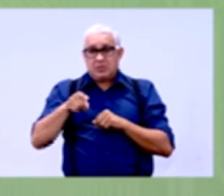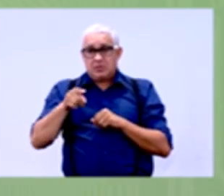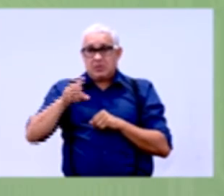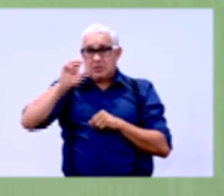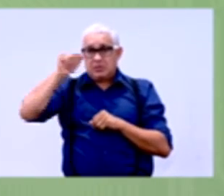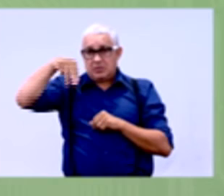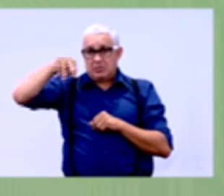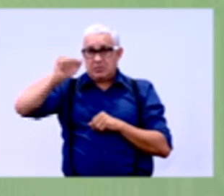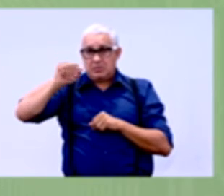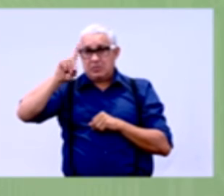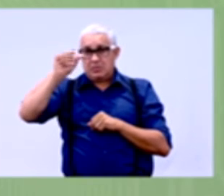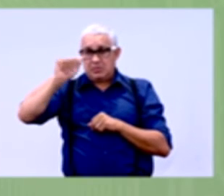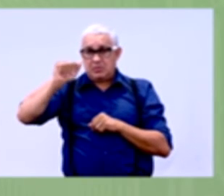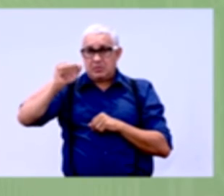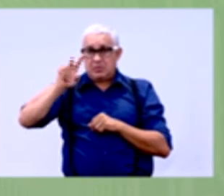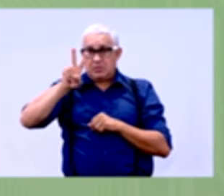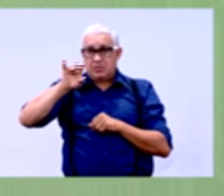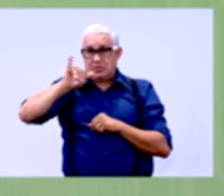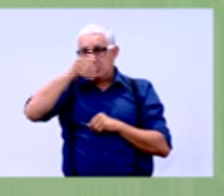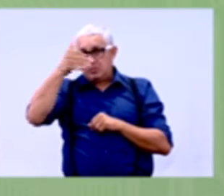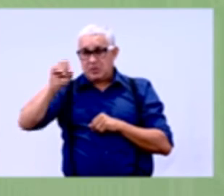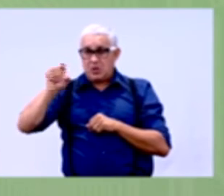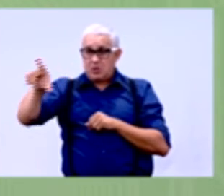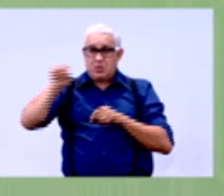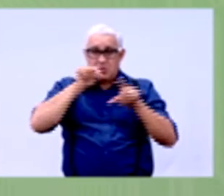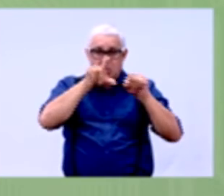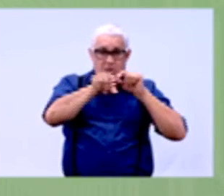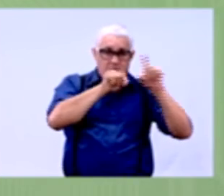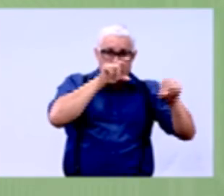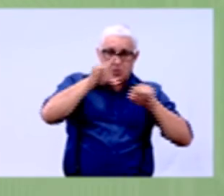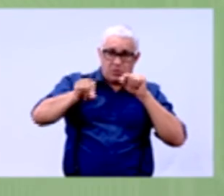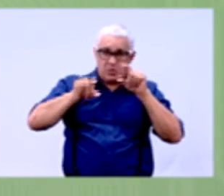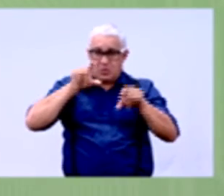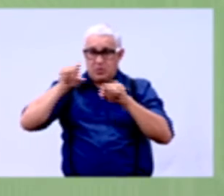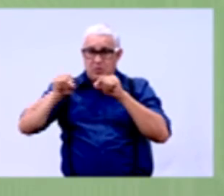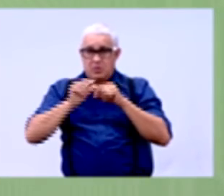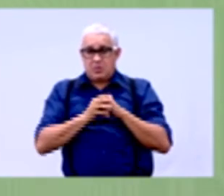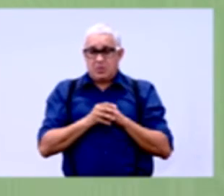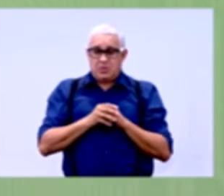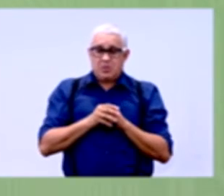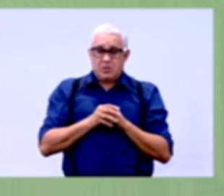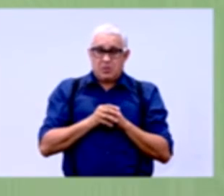ele fará a seleção entre uma determinada